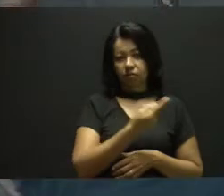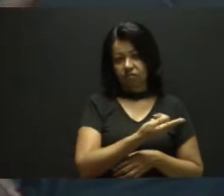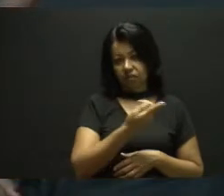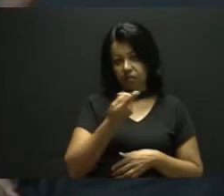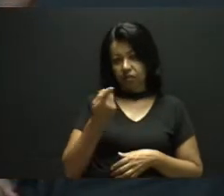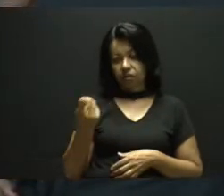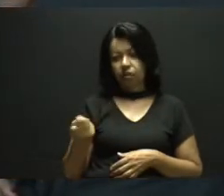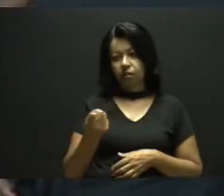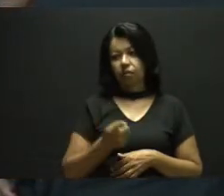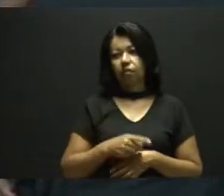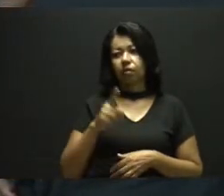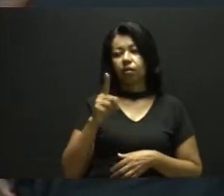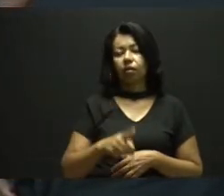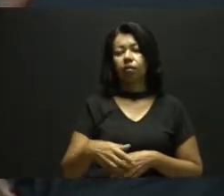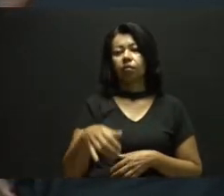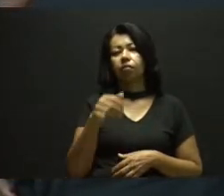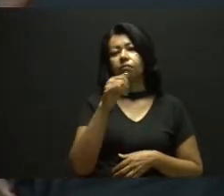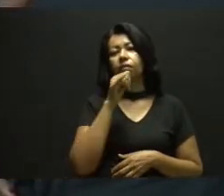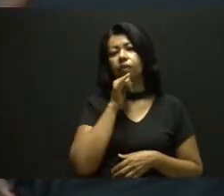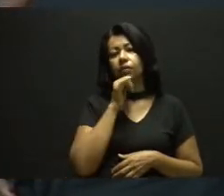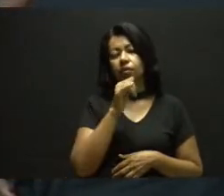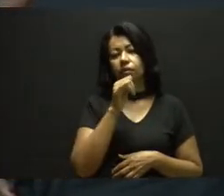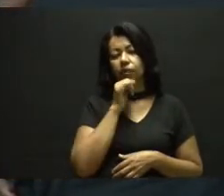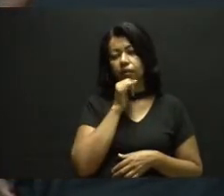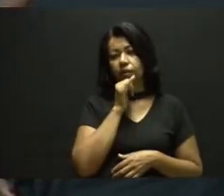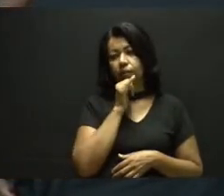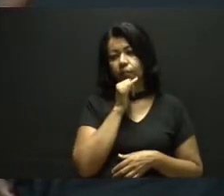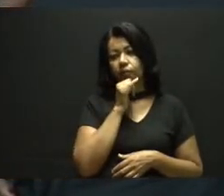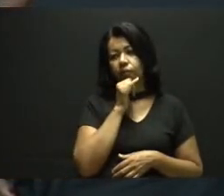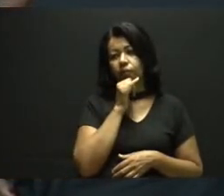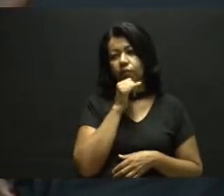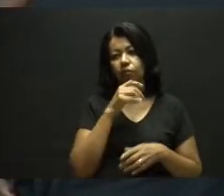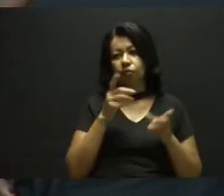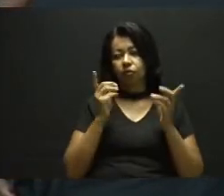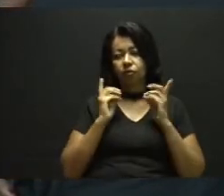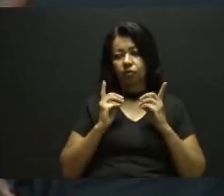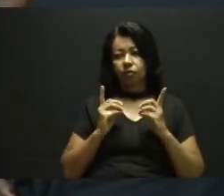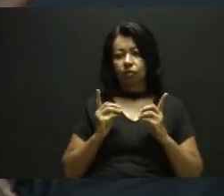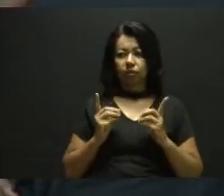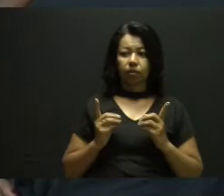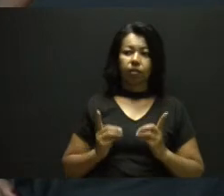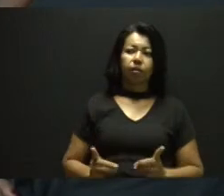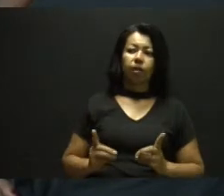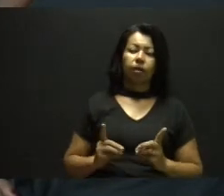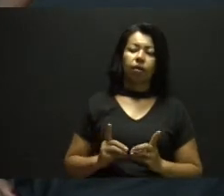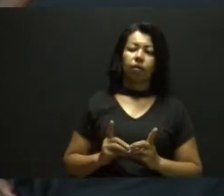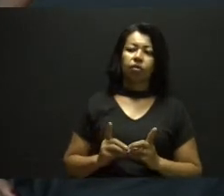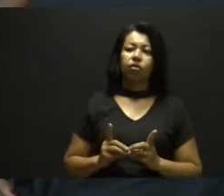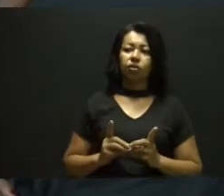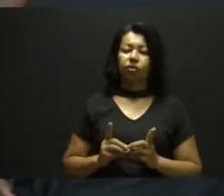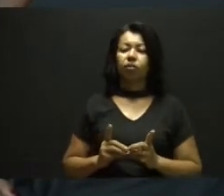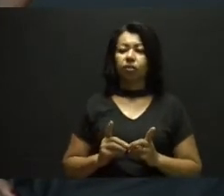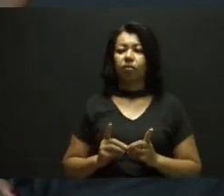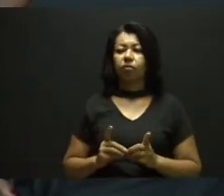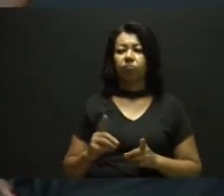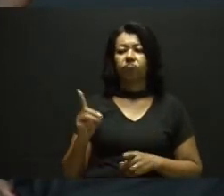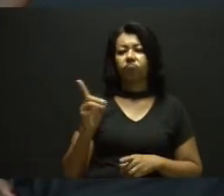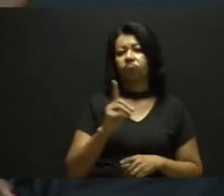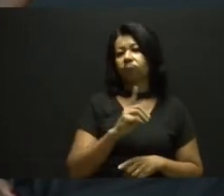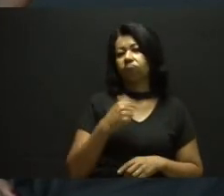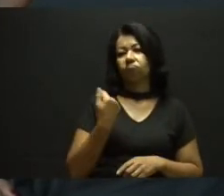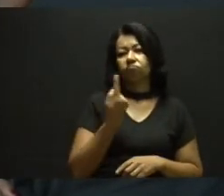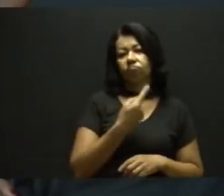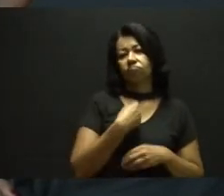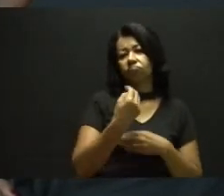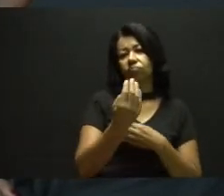é um exemplo de idade mas isso só nos ajuda